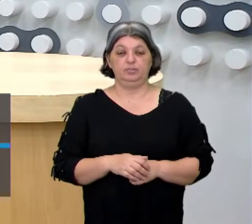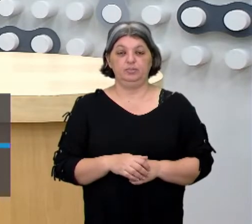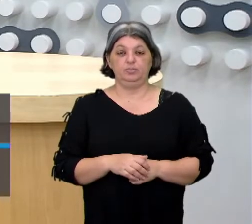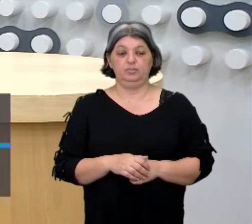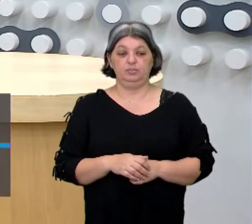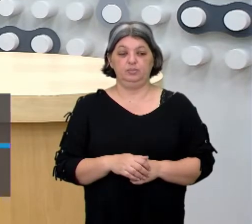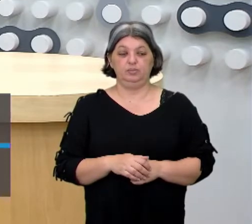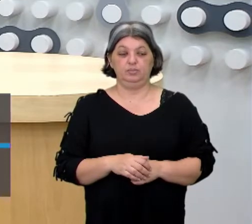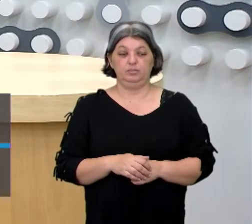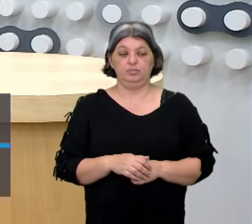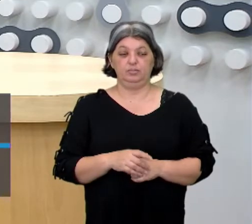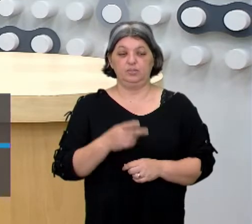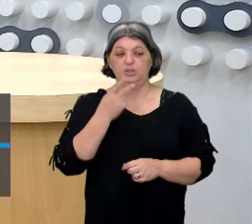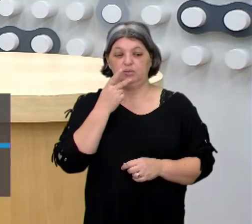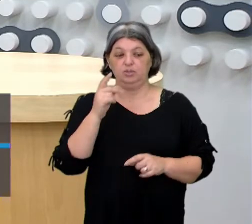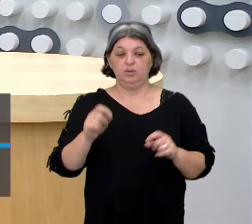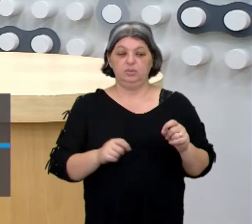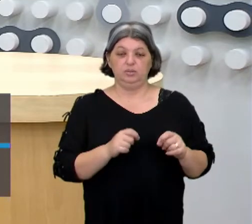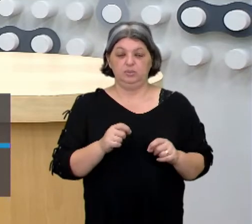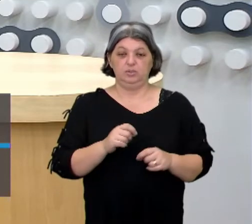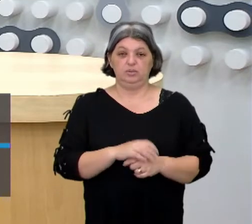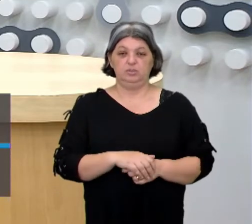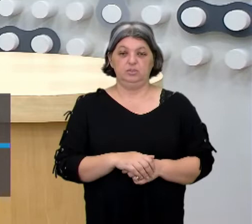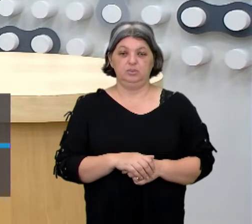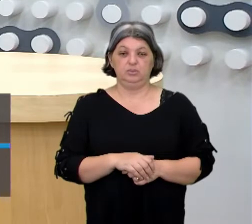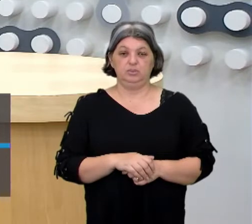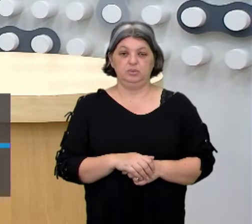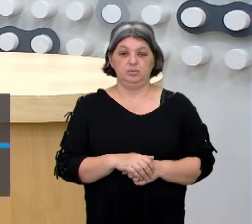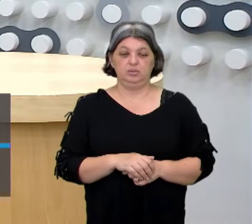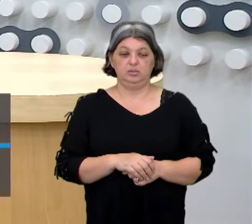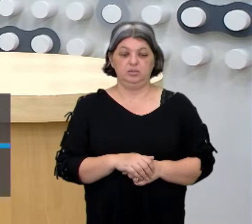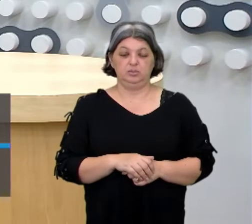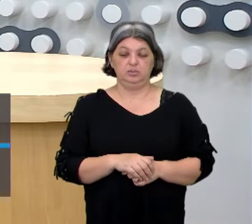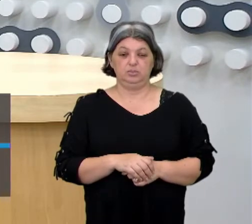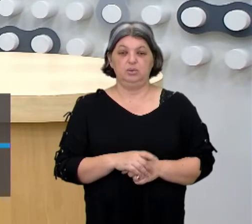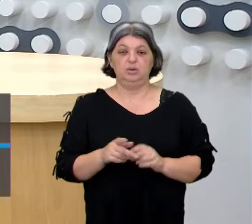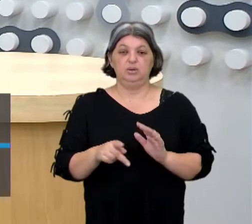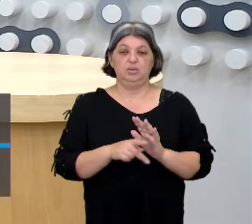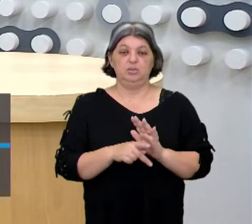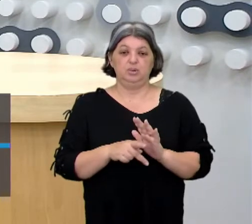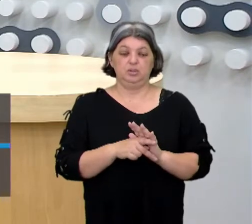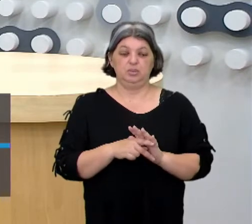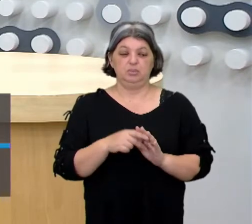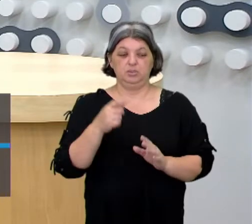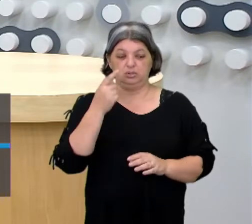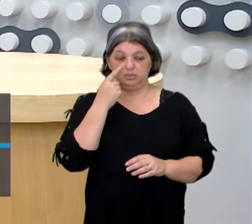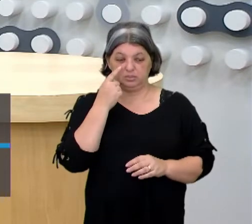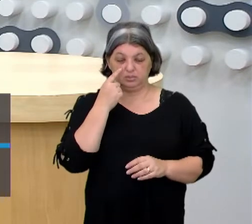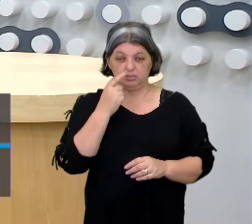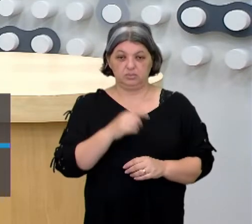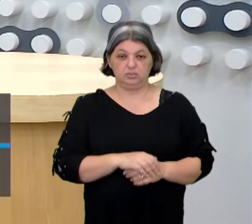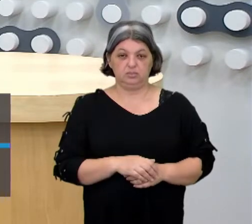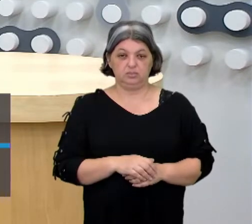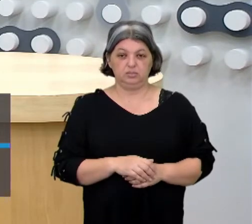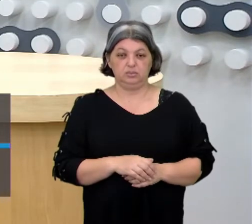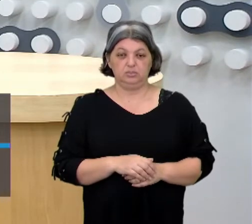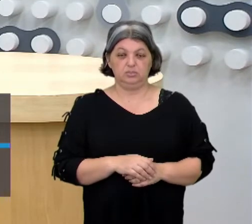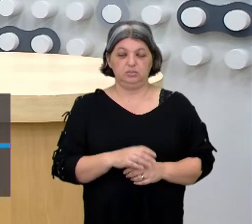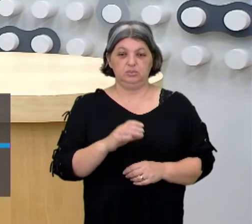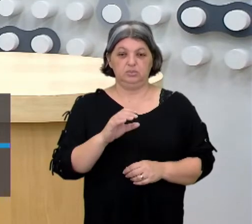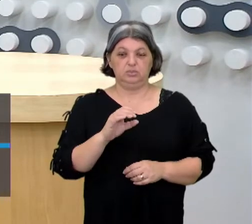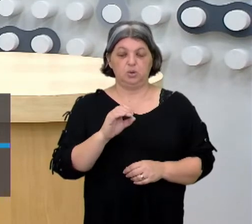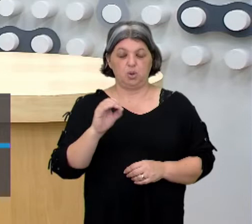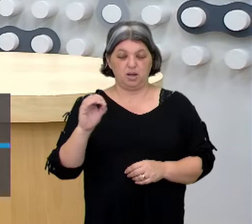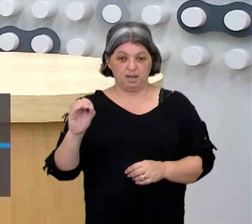né, que se falou que ia ter um tremor em oeste, né, que caiu, né, na boca do dragão, lá no sapo, lá na parte oeste do aparelho, né,